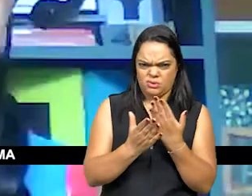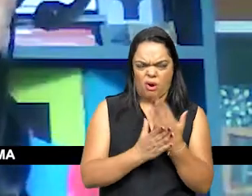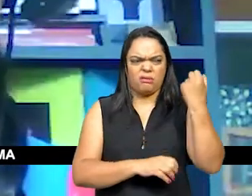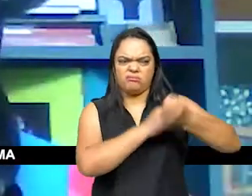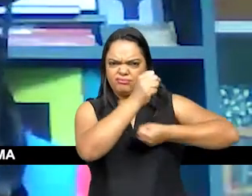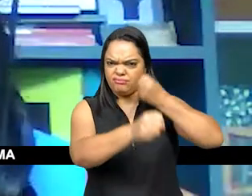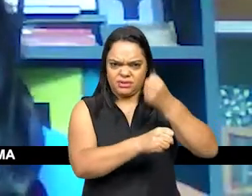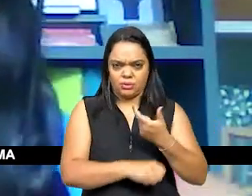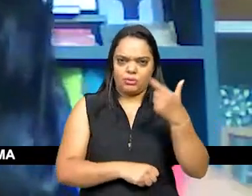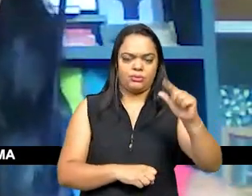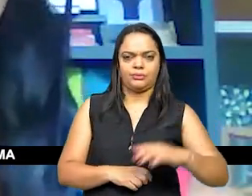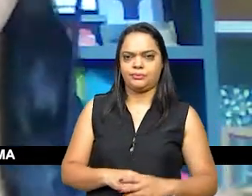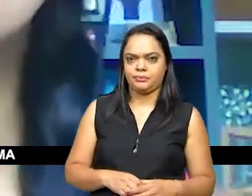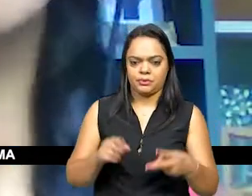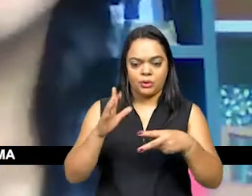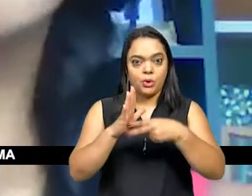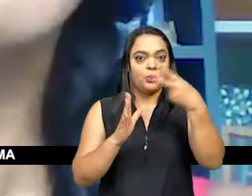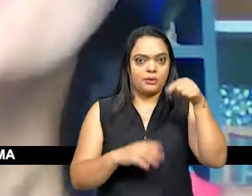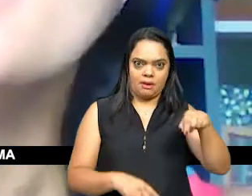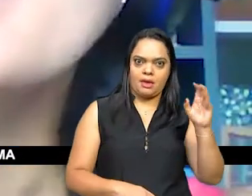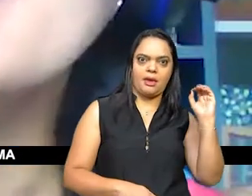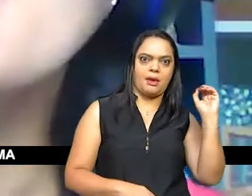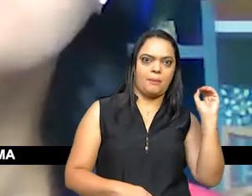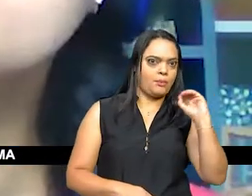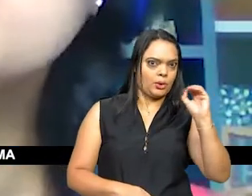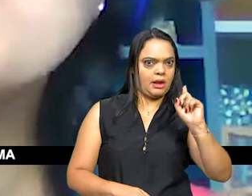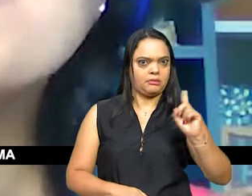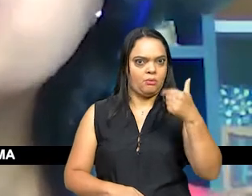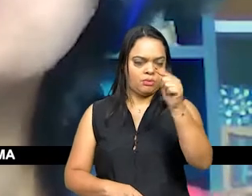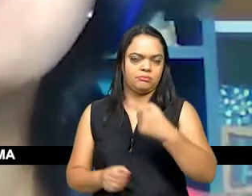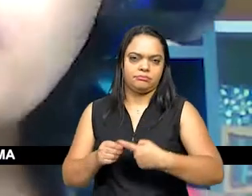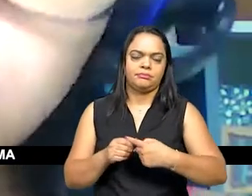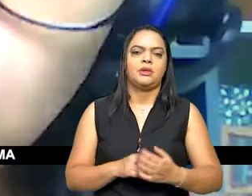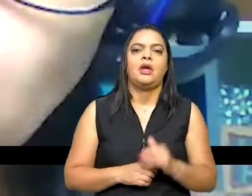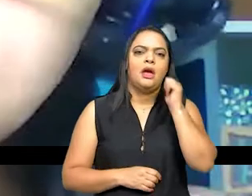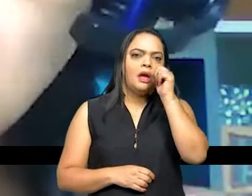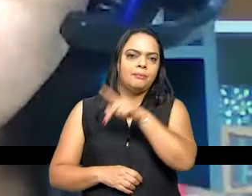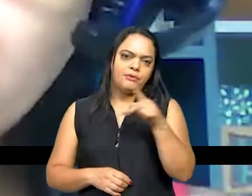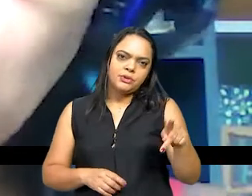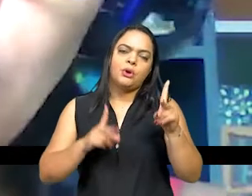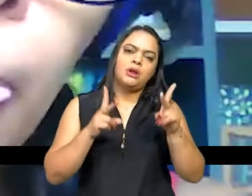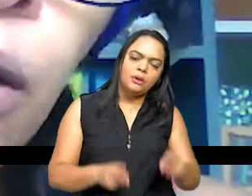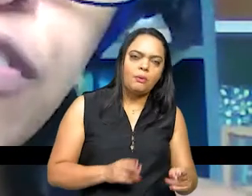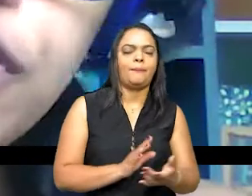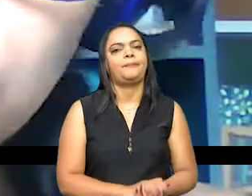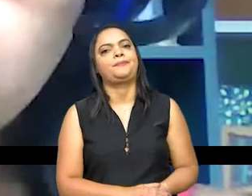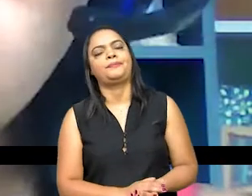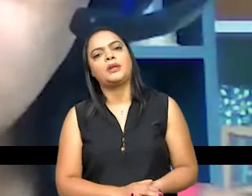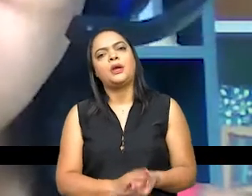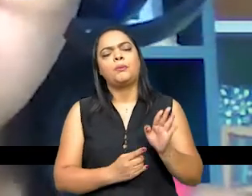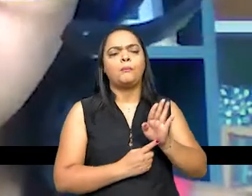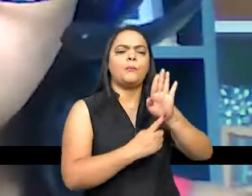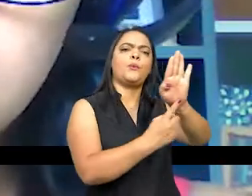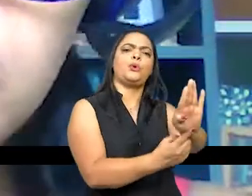numa outra edição. Esses dois episódios não foram aqui em Porto Alegre. De uma professora que fez a mesma coisa, ela levou uma figura,